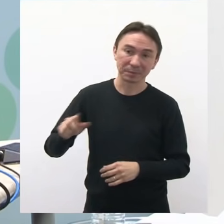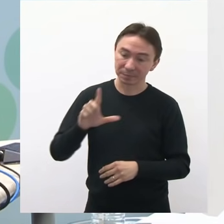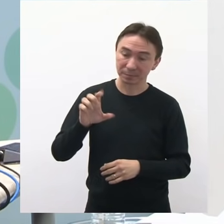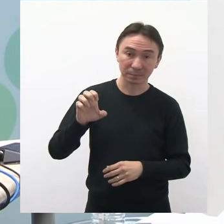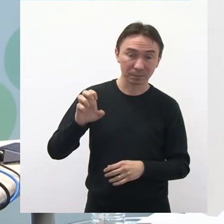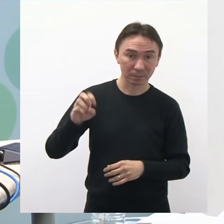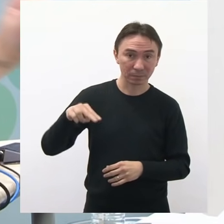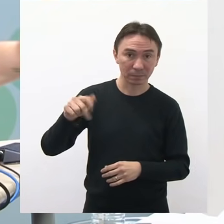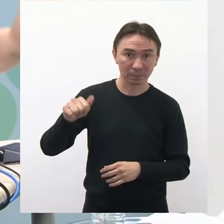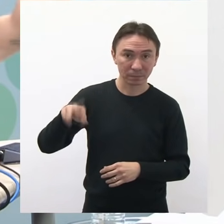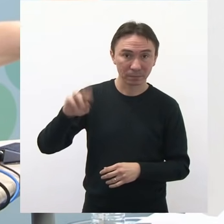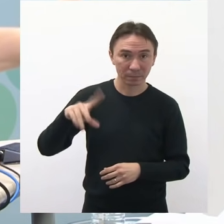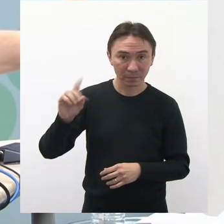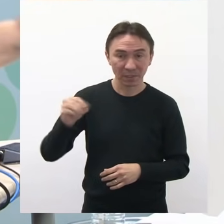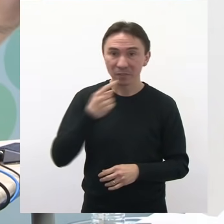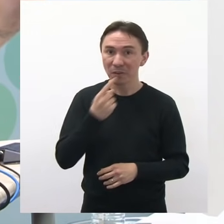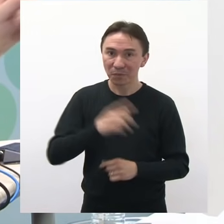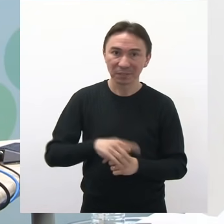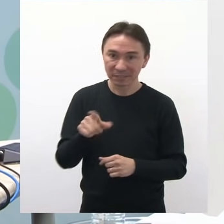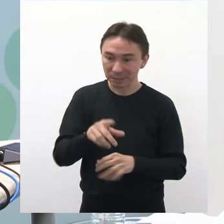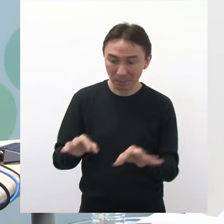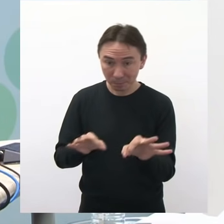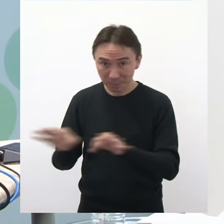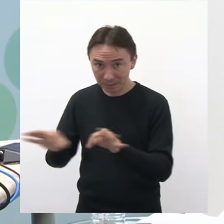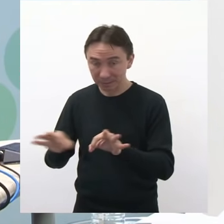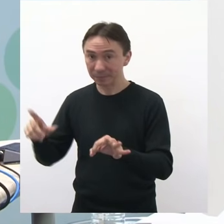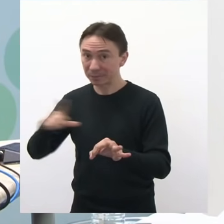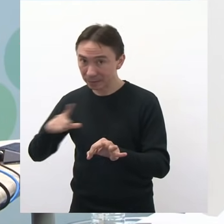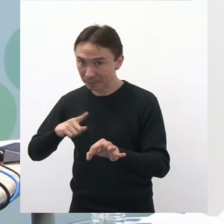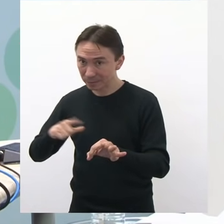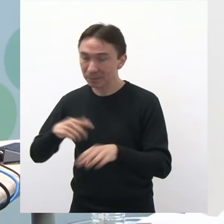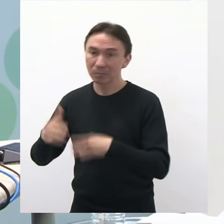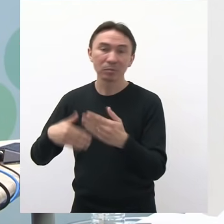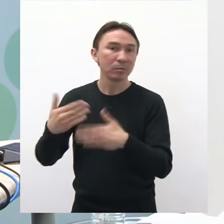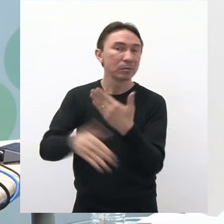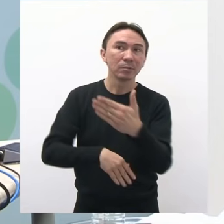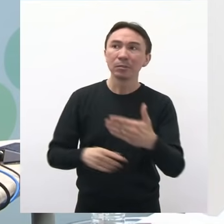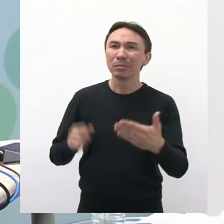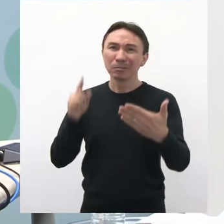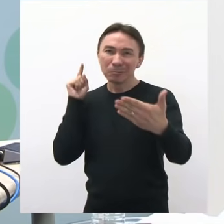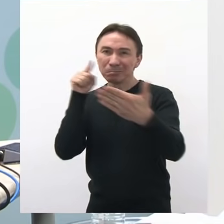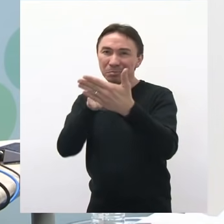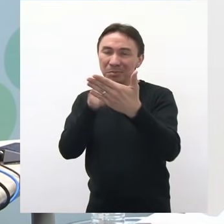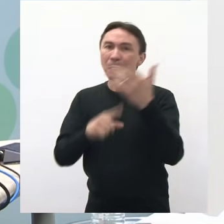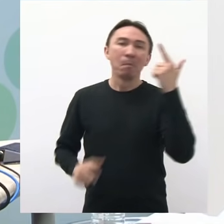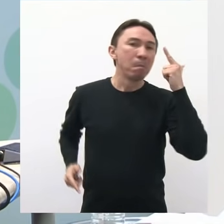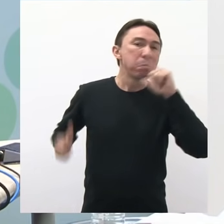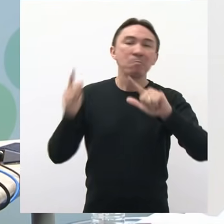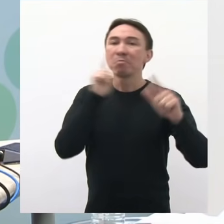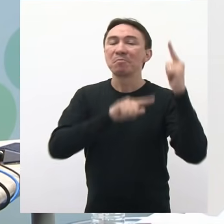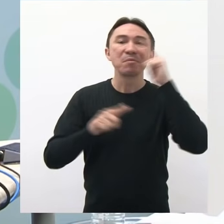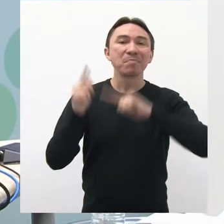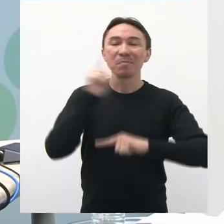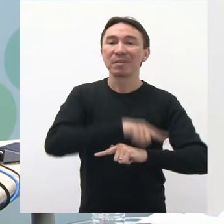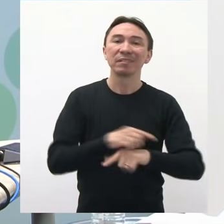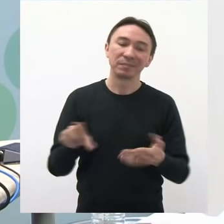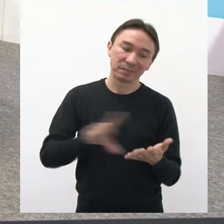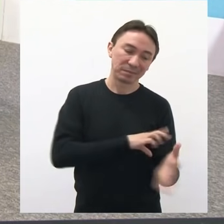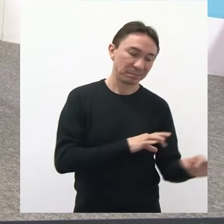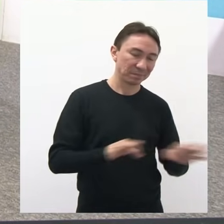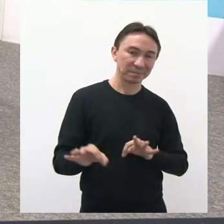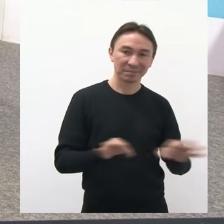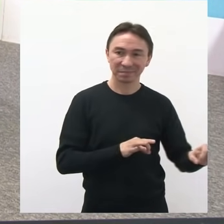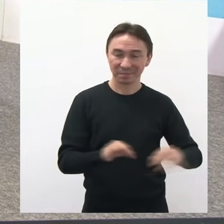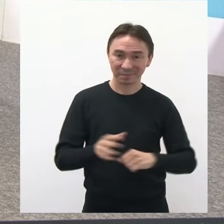quem planeja voa alto e com chances de chegar ao que projetou. Boa, que excelente. Legal, por isso que eu falo que nós